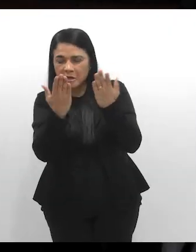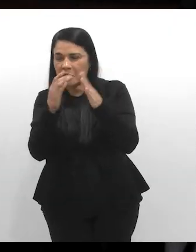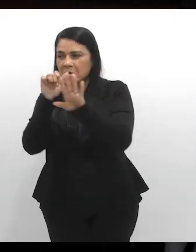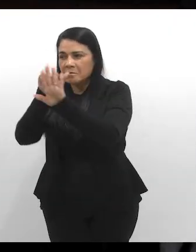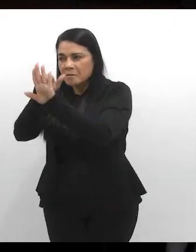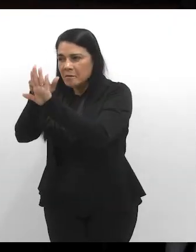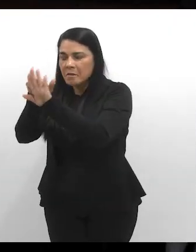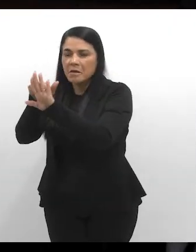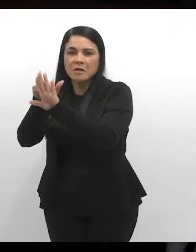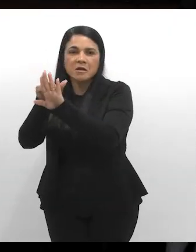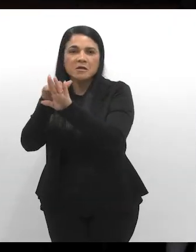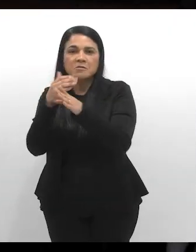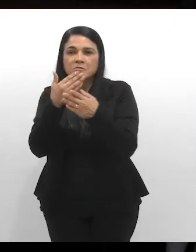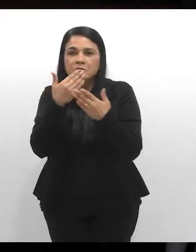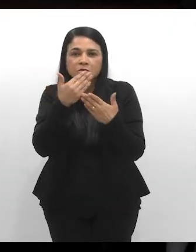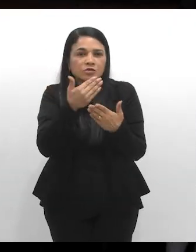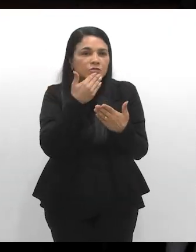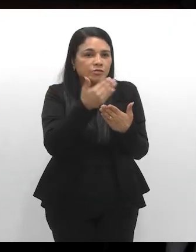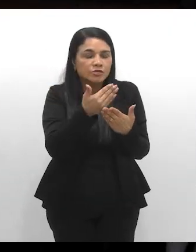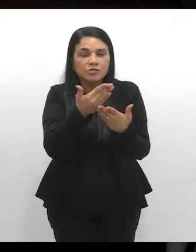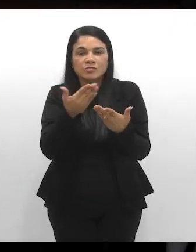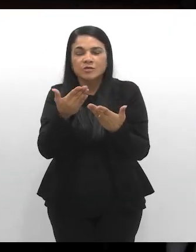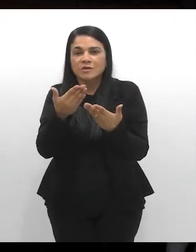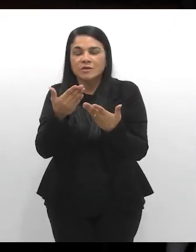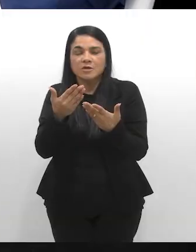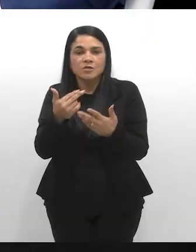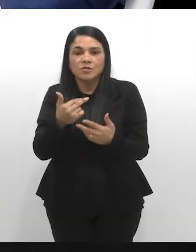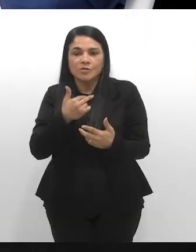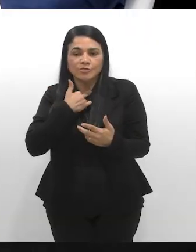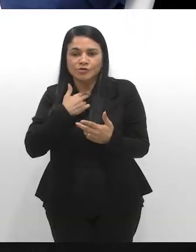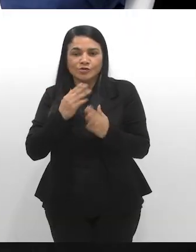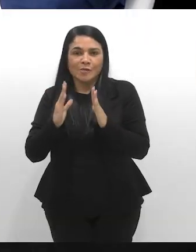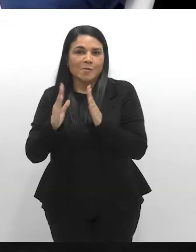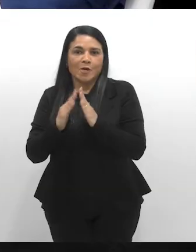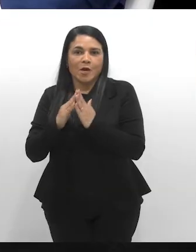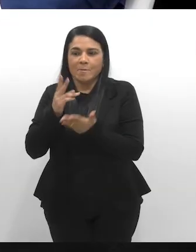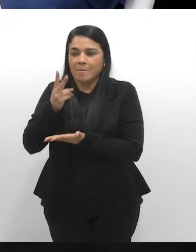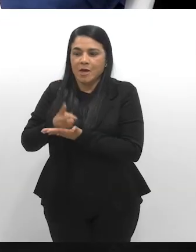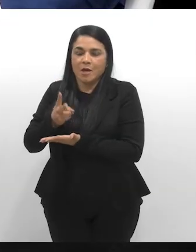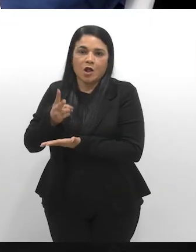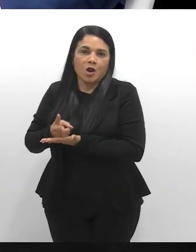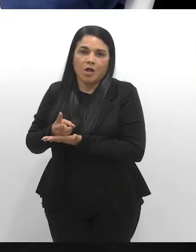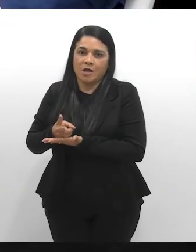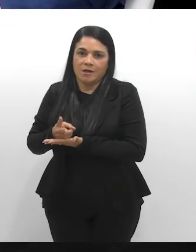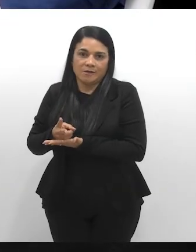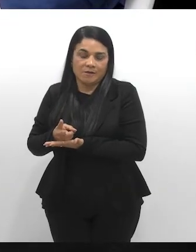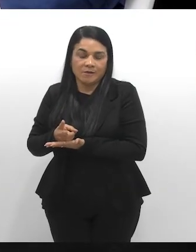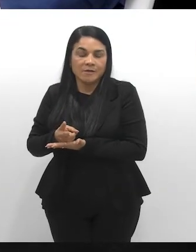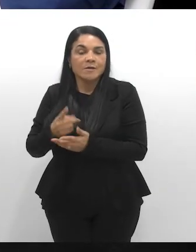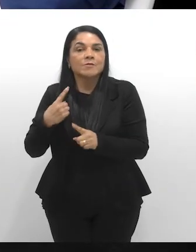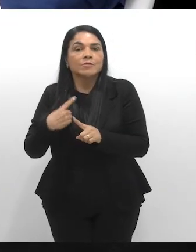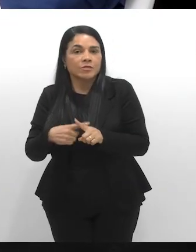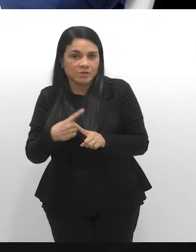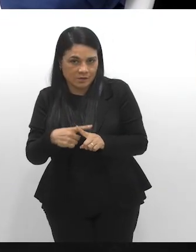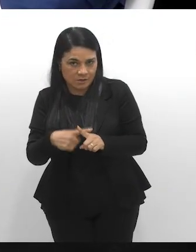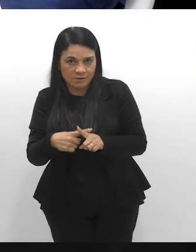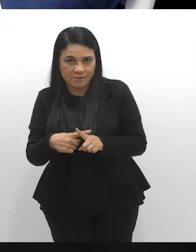batendo na porta de outro, porque eu não poderia ficar na localidade onde eu morava. Por quê?